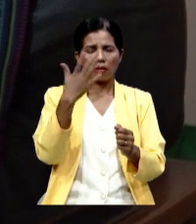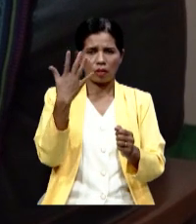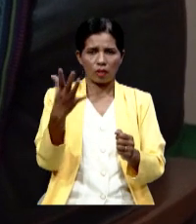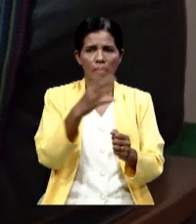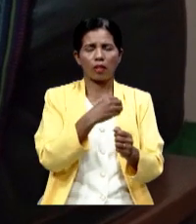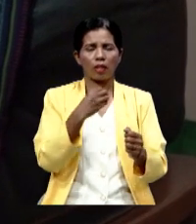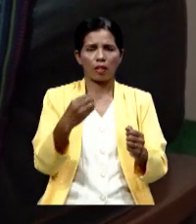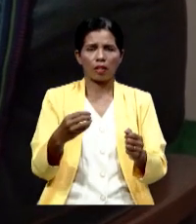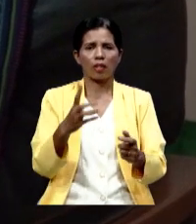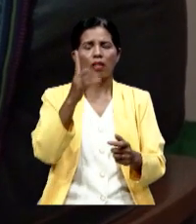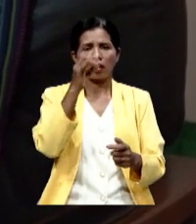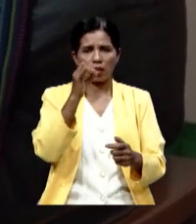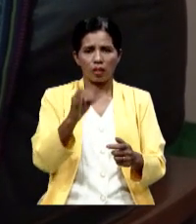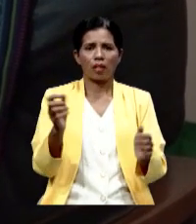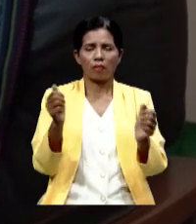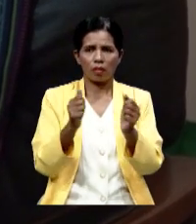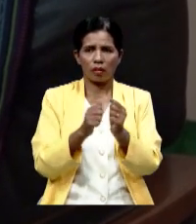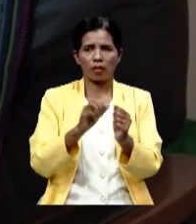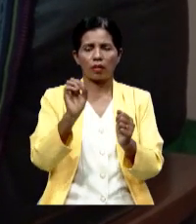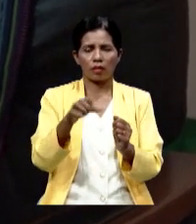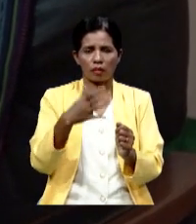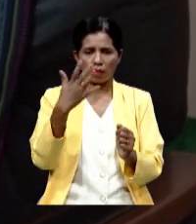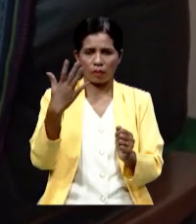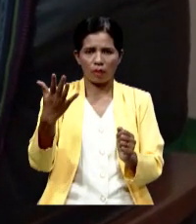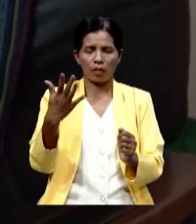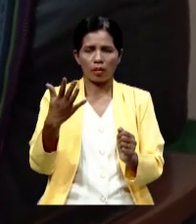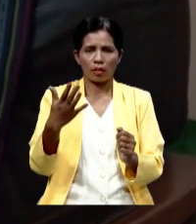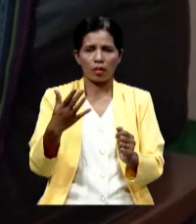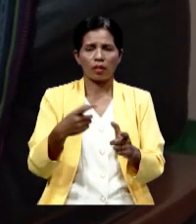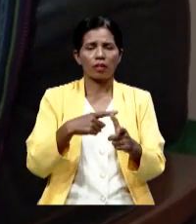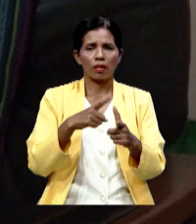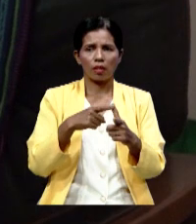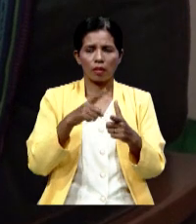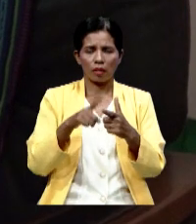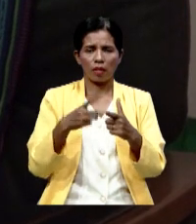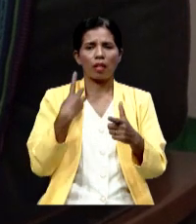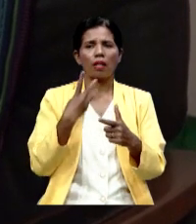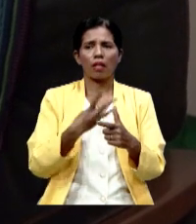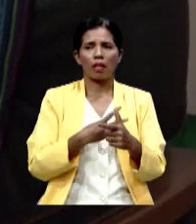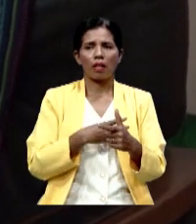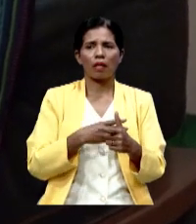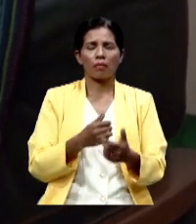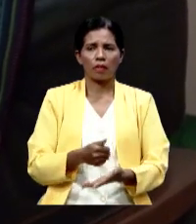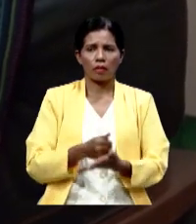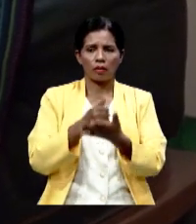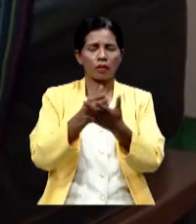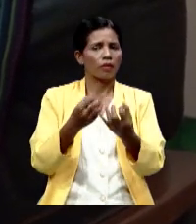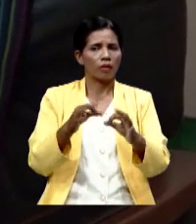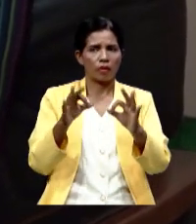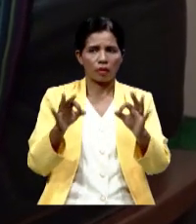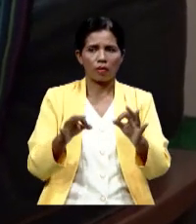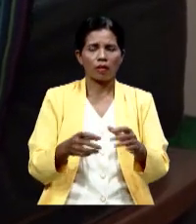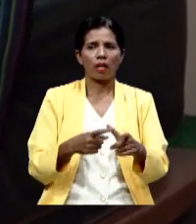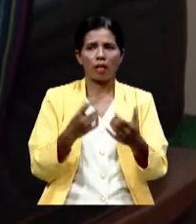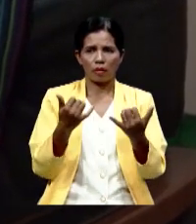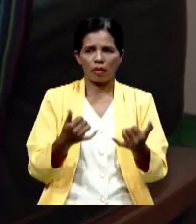Primeira Instância de Didilene, Sano Lourdes em Lima, e a menina turno e a autona, fixa tona.